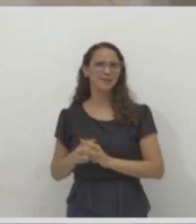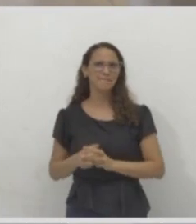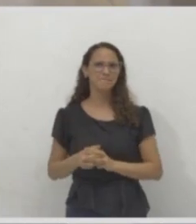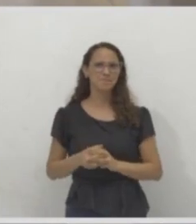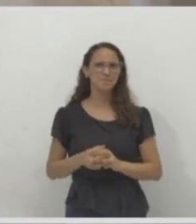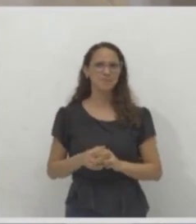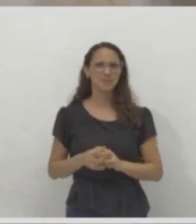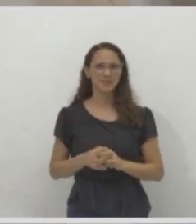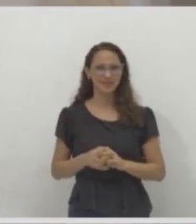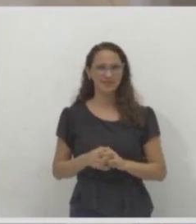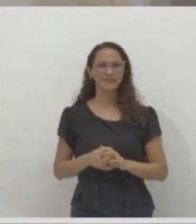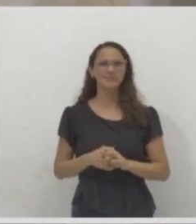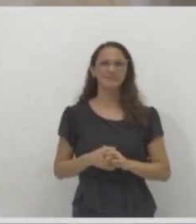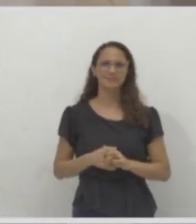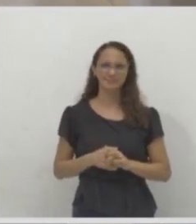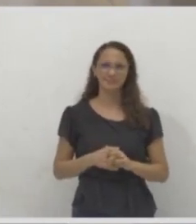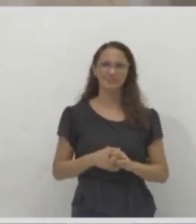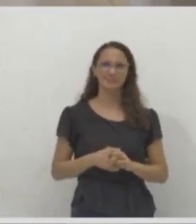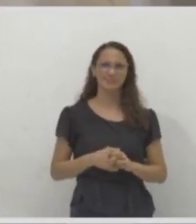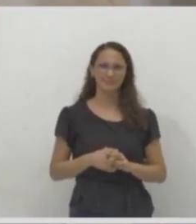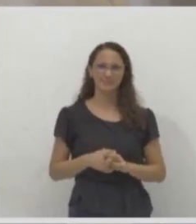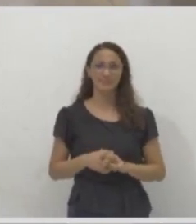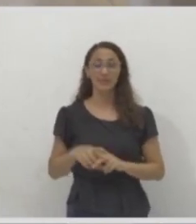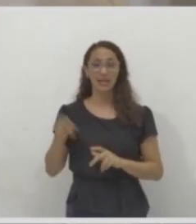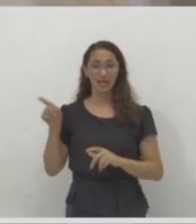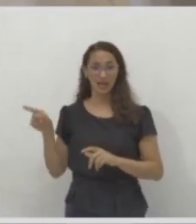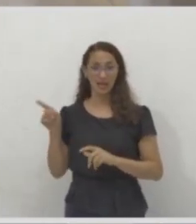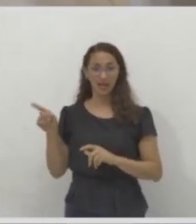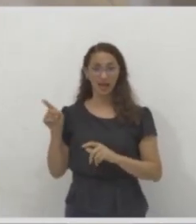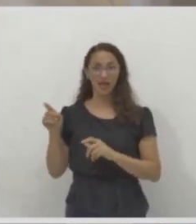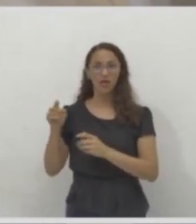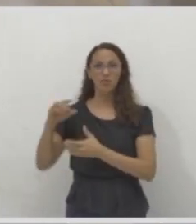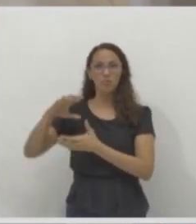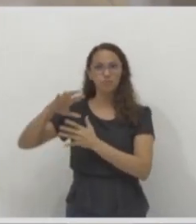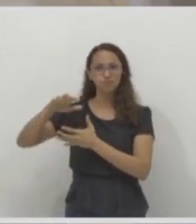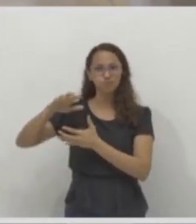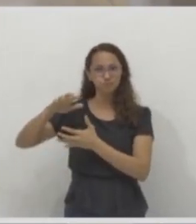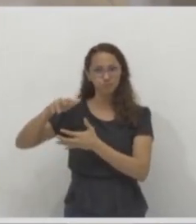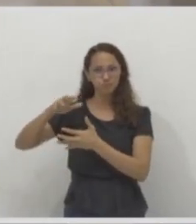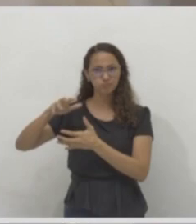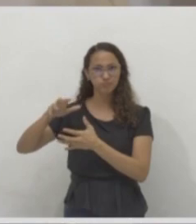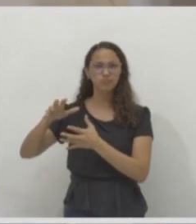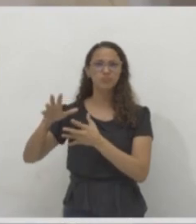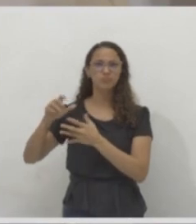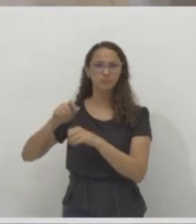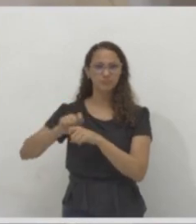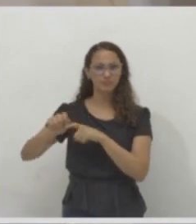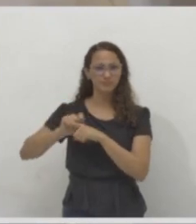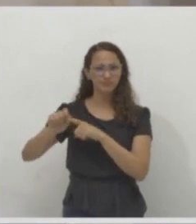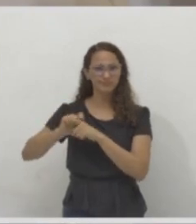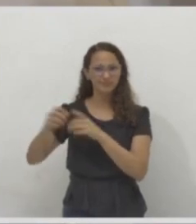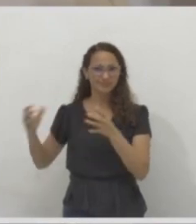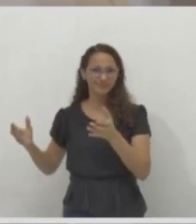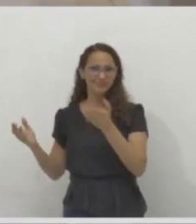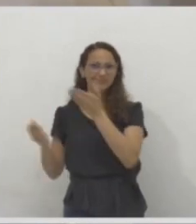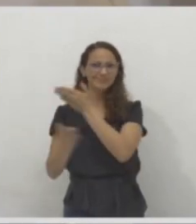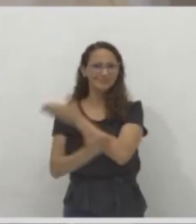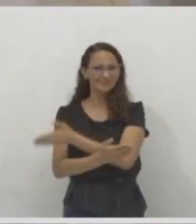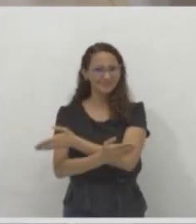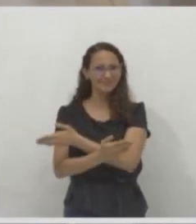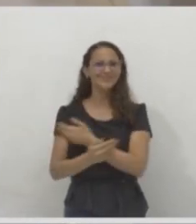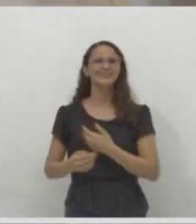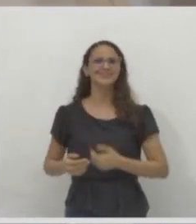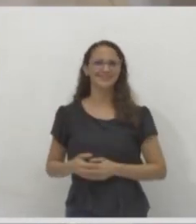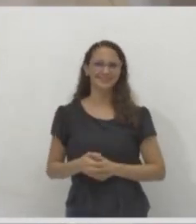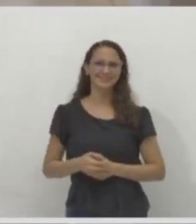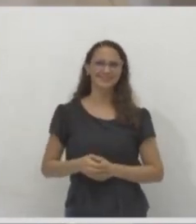desviavam uma quantidade significativa de bolas de borracha, tá? O seringueiro fazia um comércio com eles porque era muito mais facilitado, né? Era